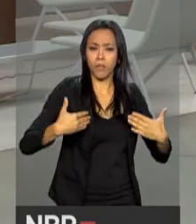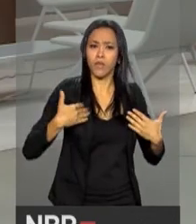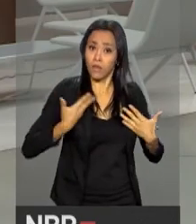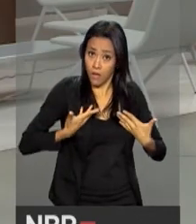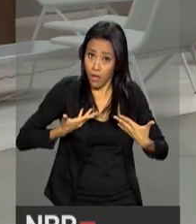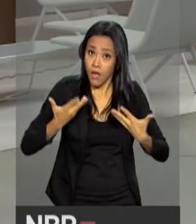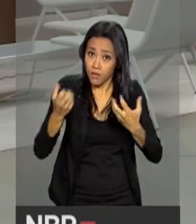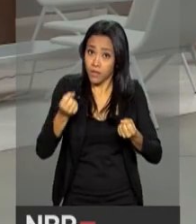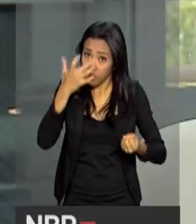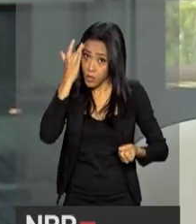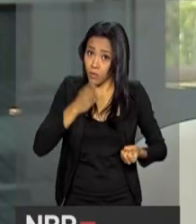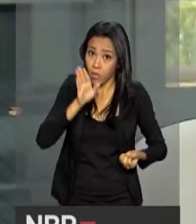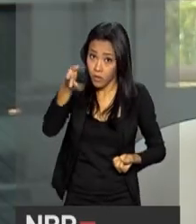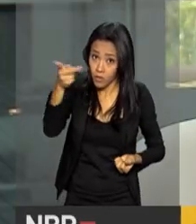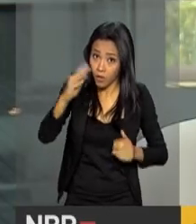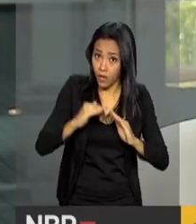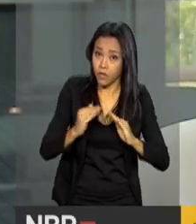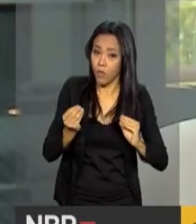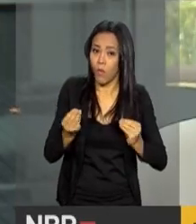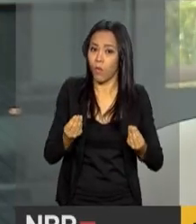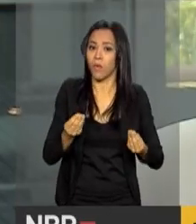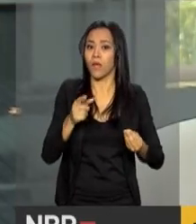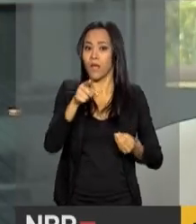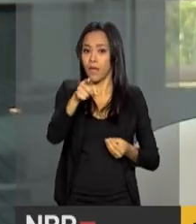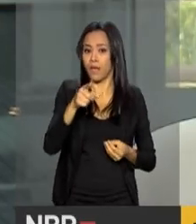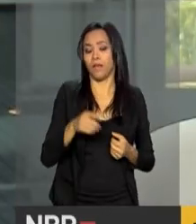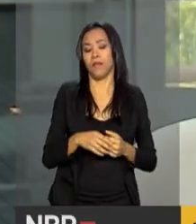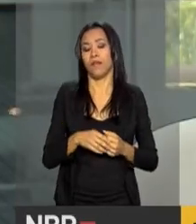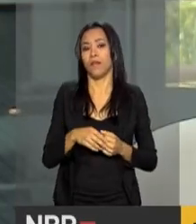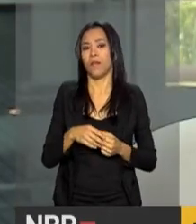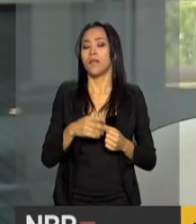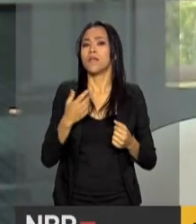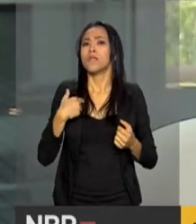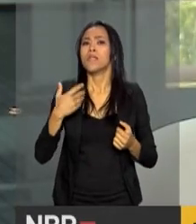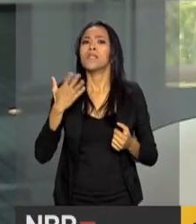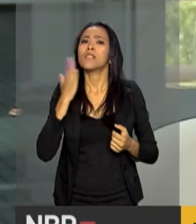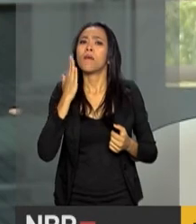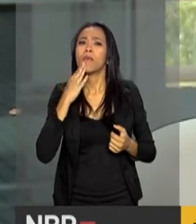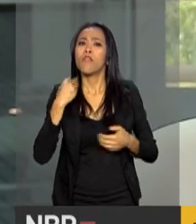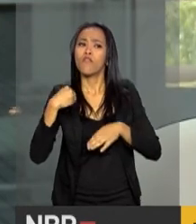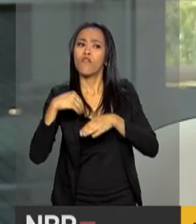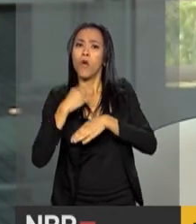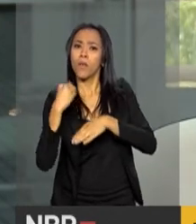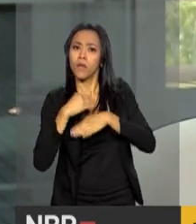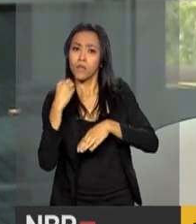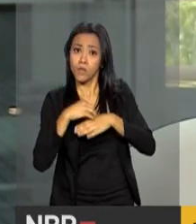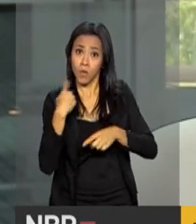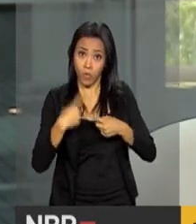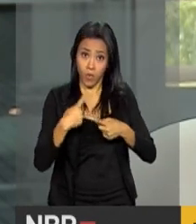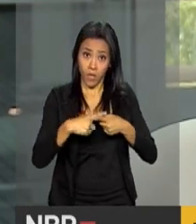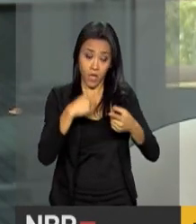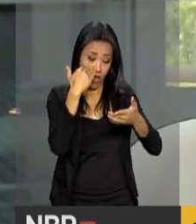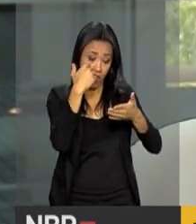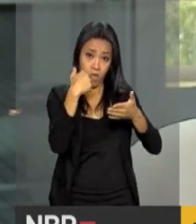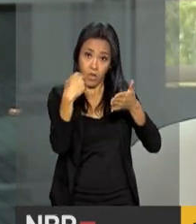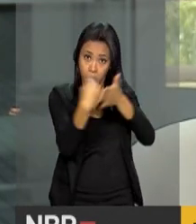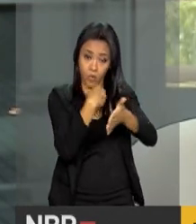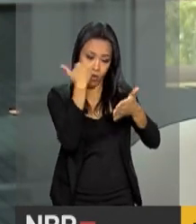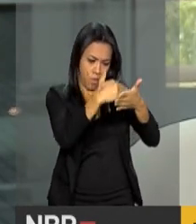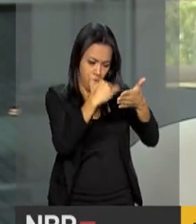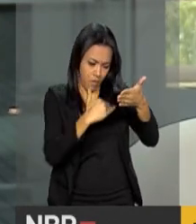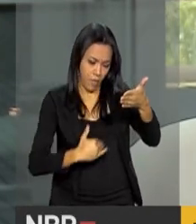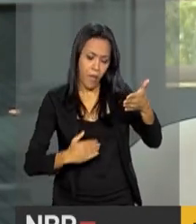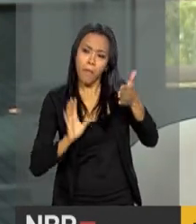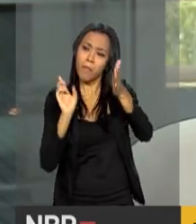na sua propriedade ele deve estar municiado com maior informação possível porque no questionário nos perguntaremos é